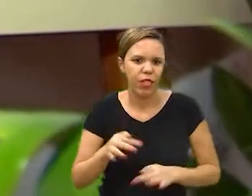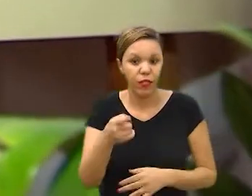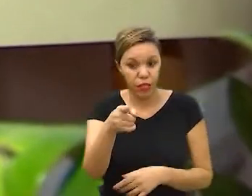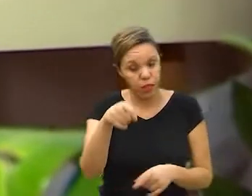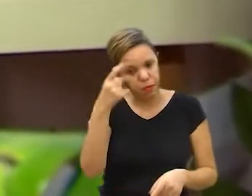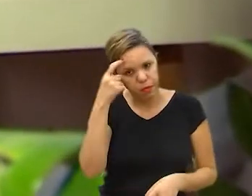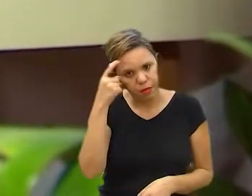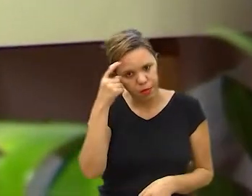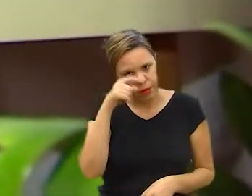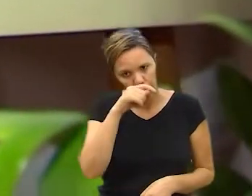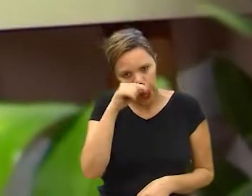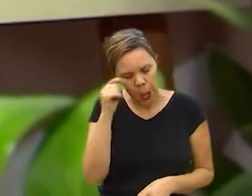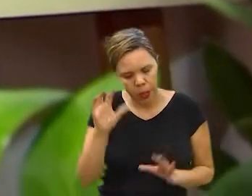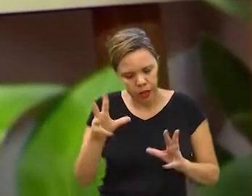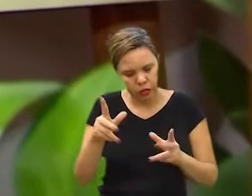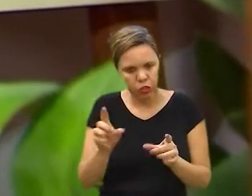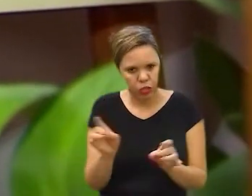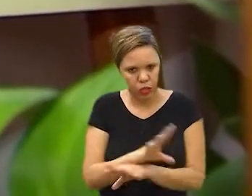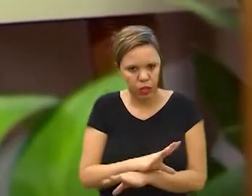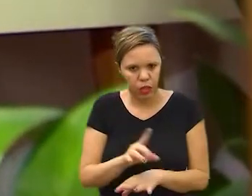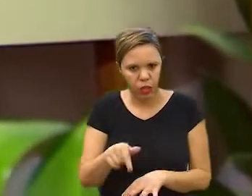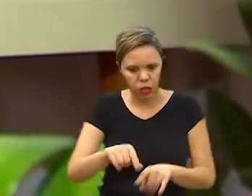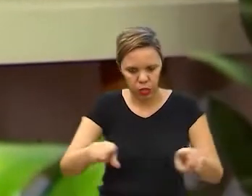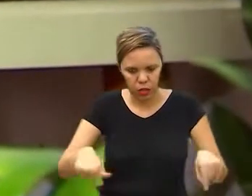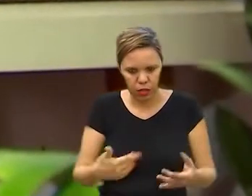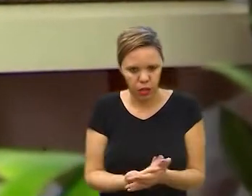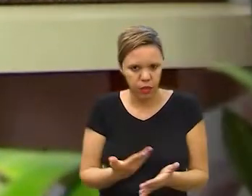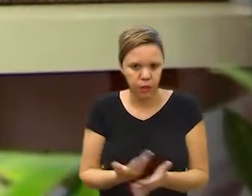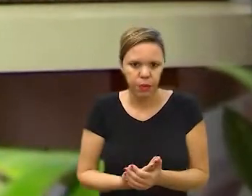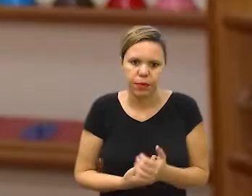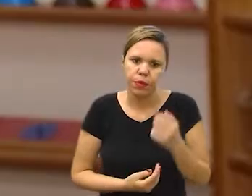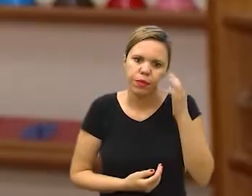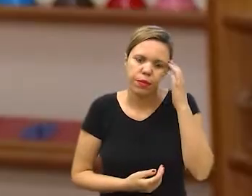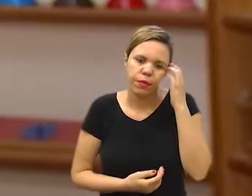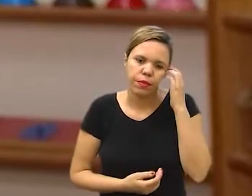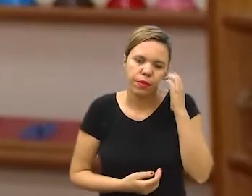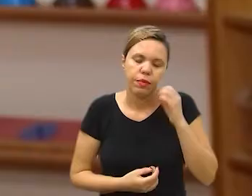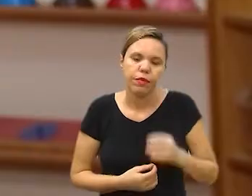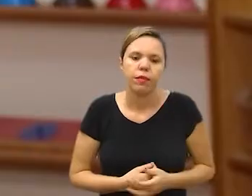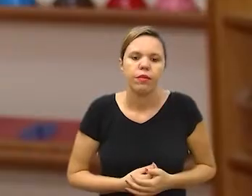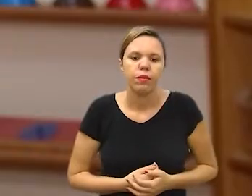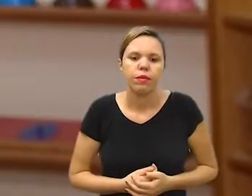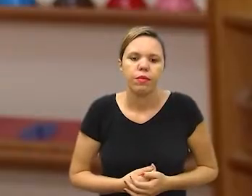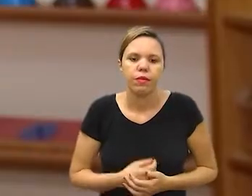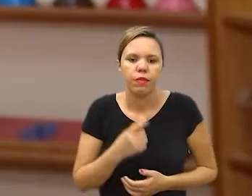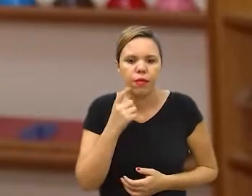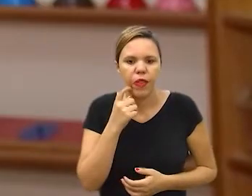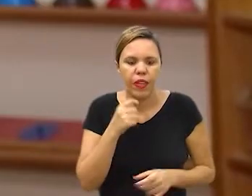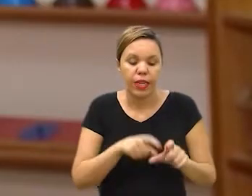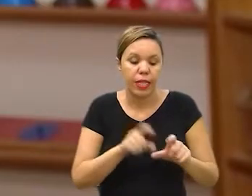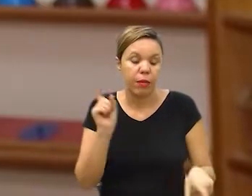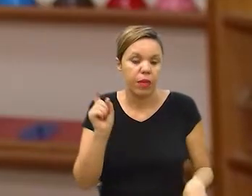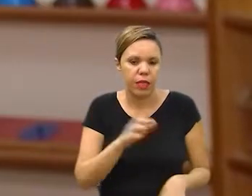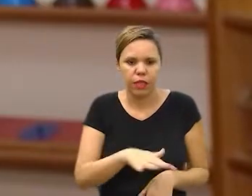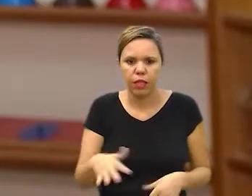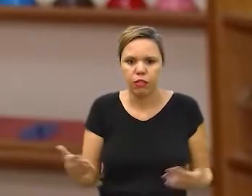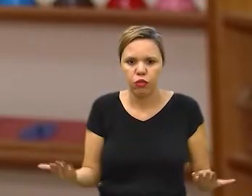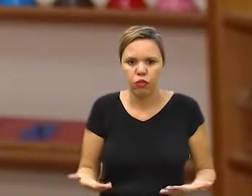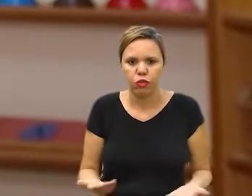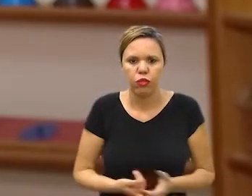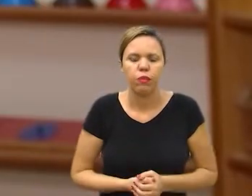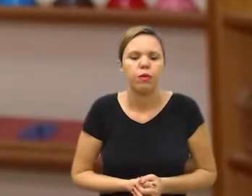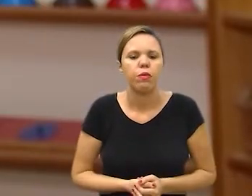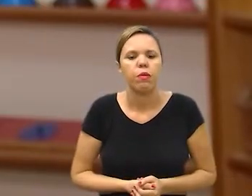você pensa que tudo termina na sala de aula... Só que tem aquilo, eles são super independentes. As crianças de